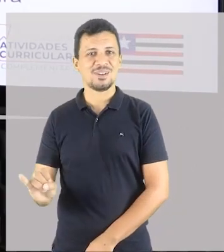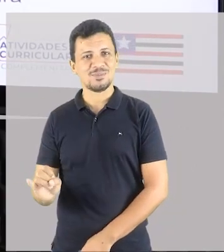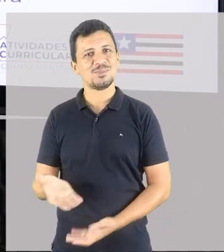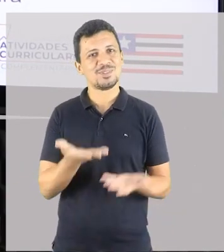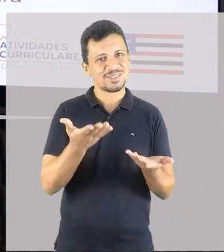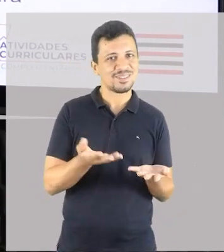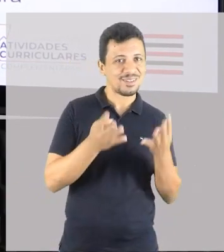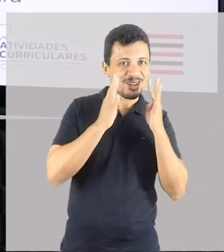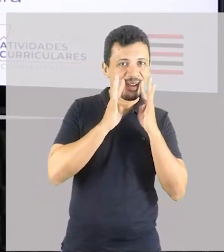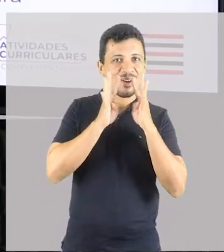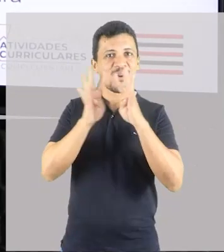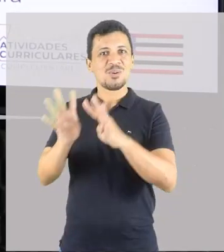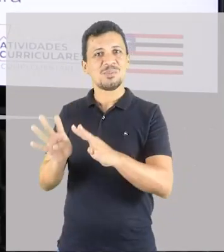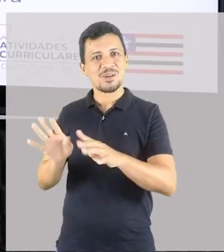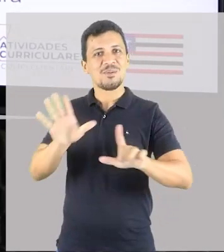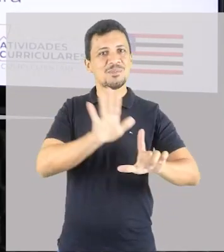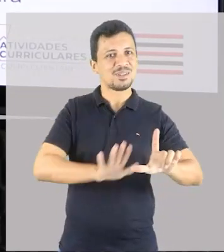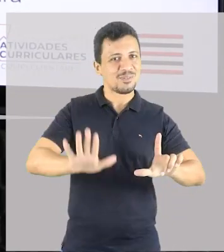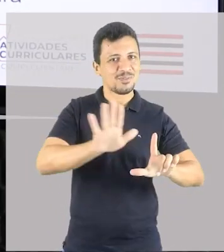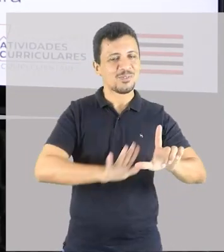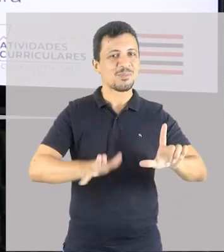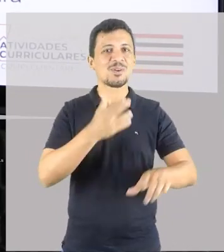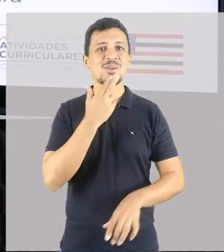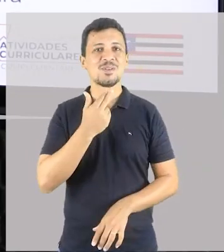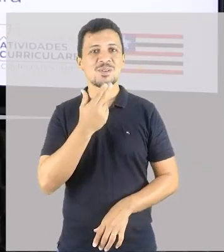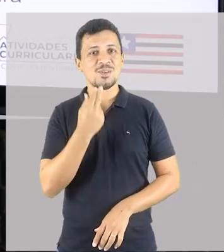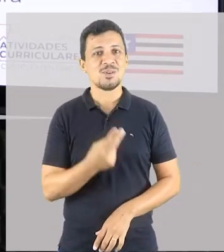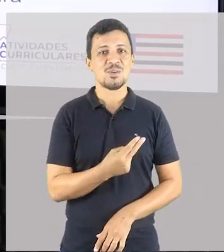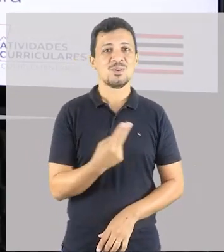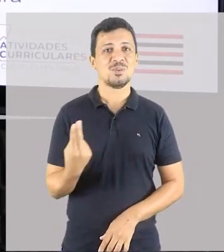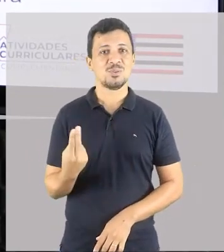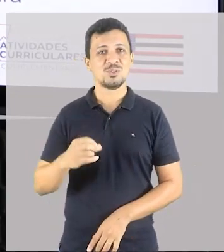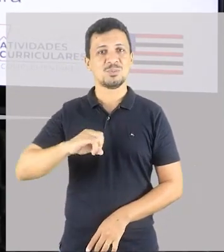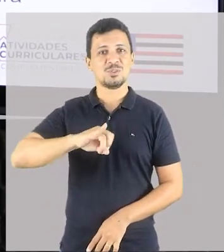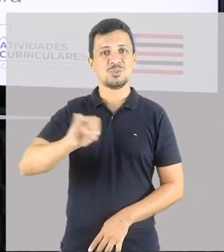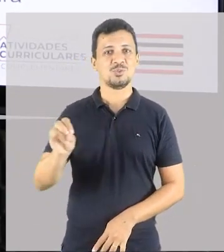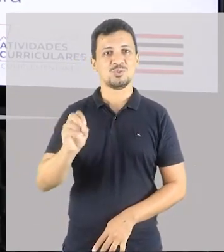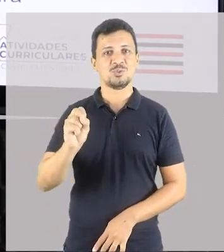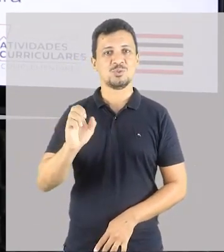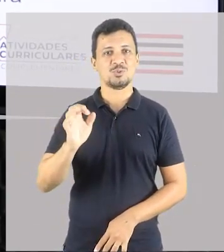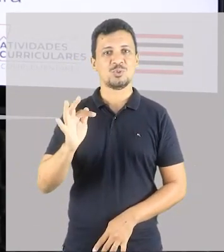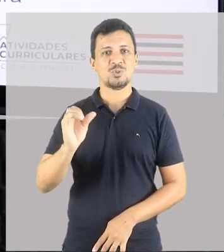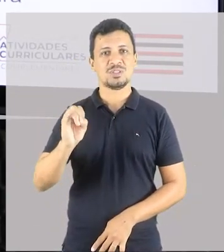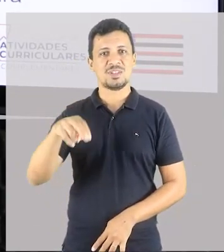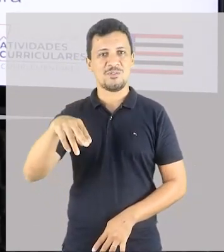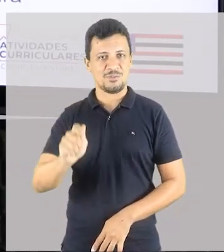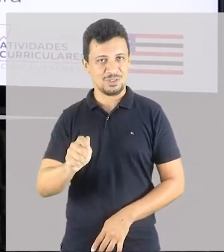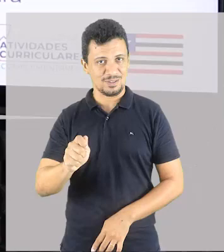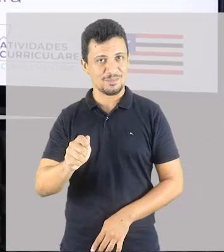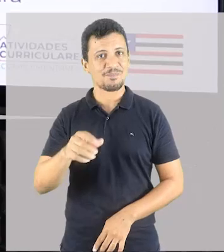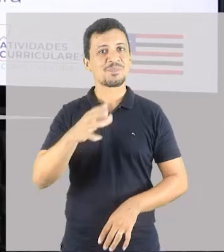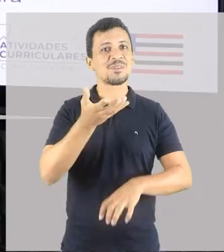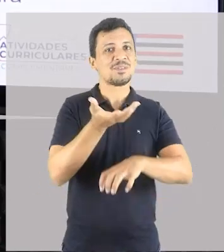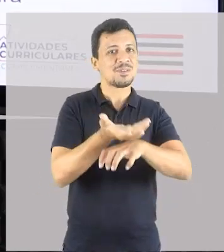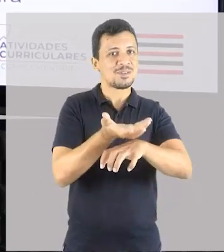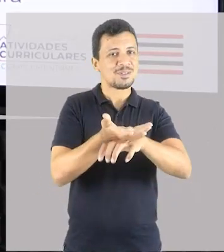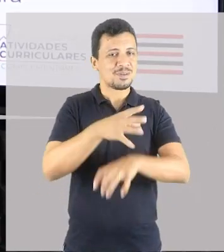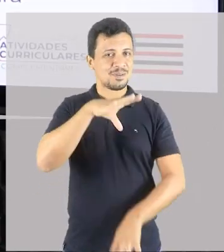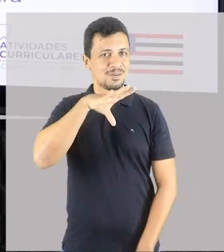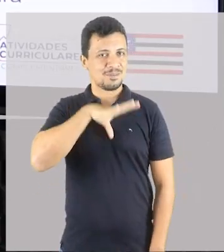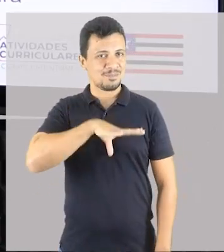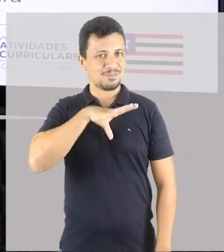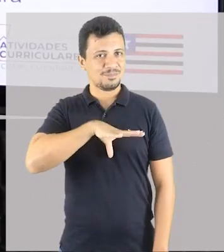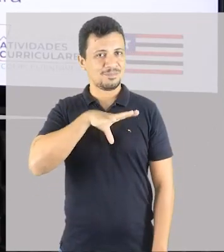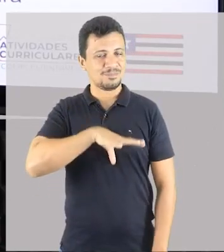você que nos acompanha na plataforma Gonçalves Dias, sou a professora Josefina Oliveira, professora de língua portuguesa. Estamos aqui para mais